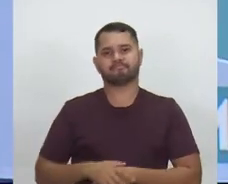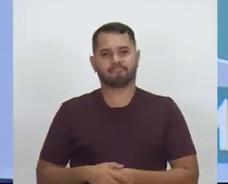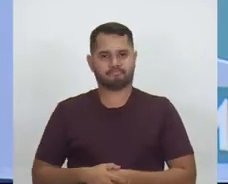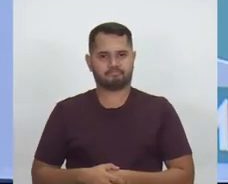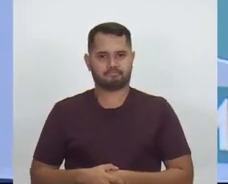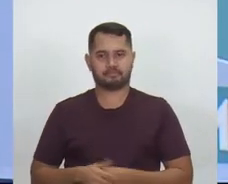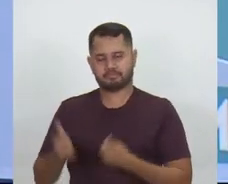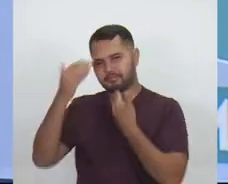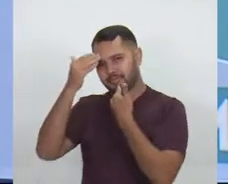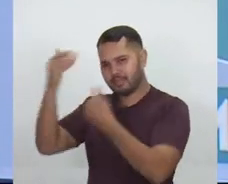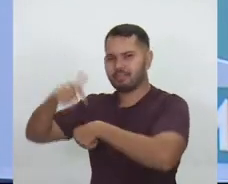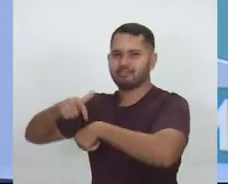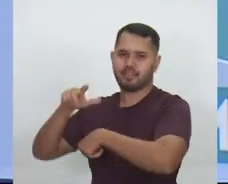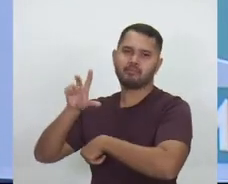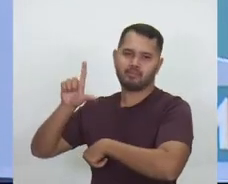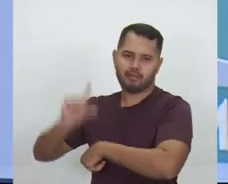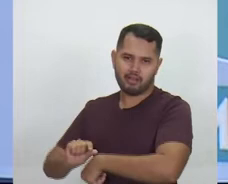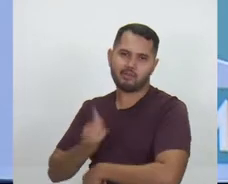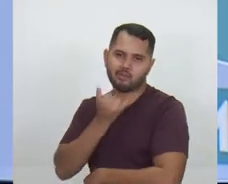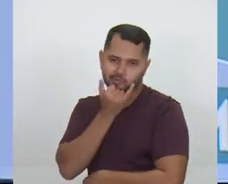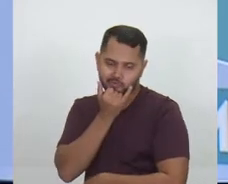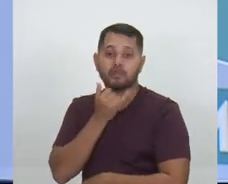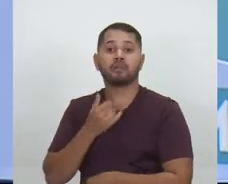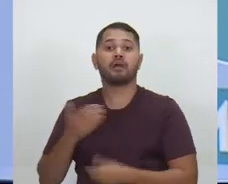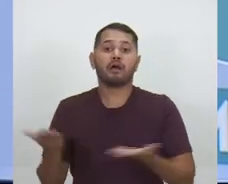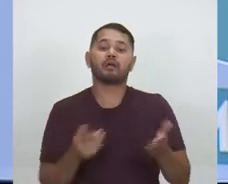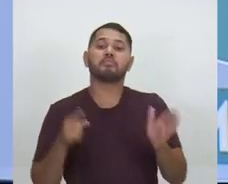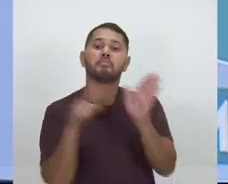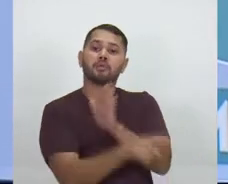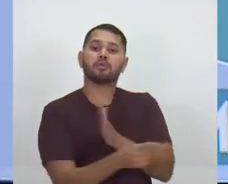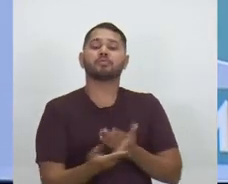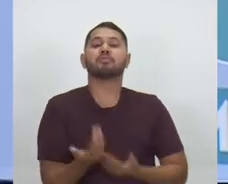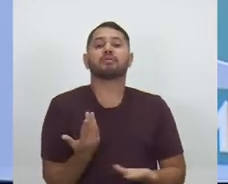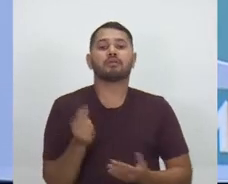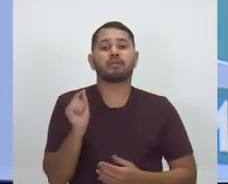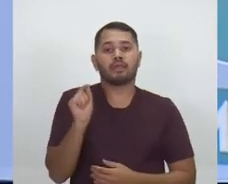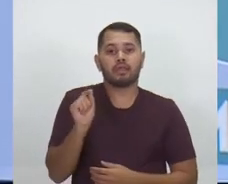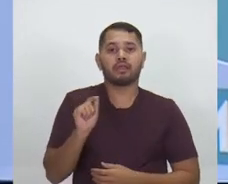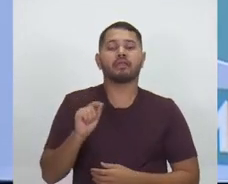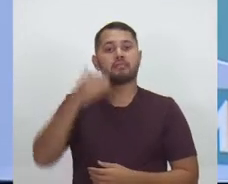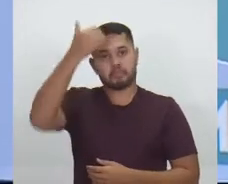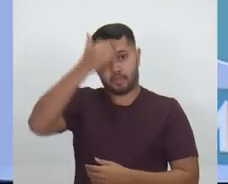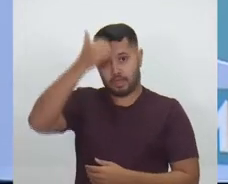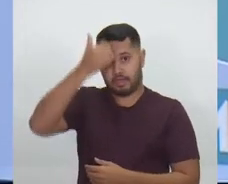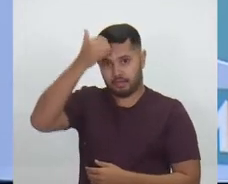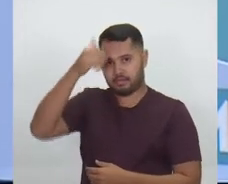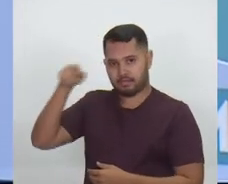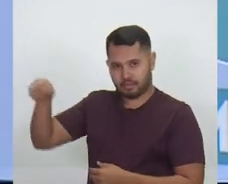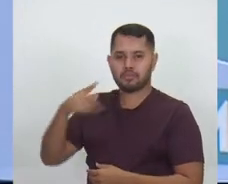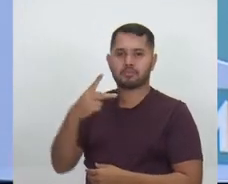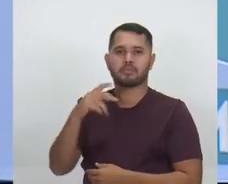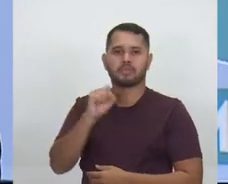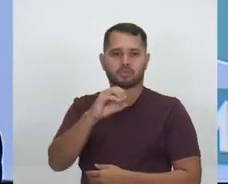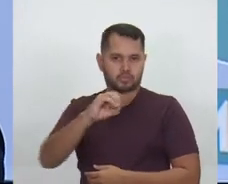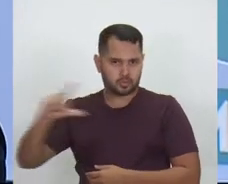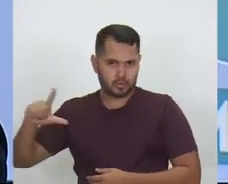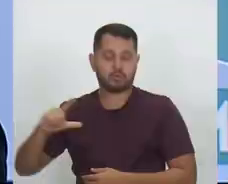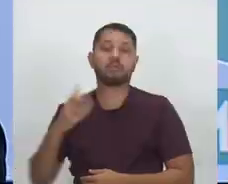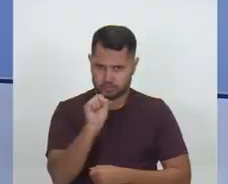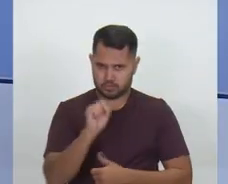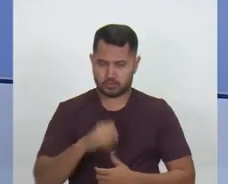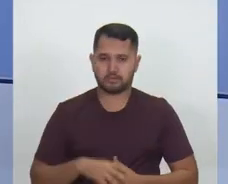obrigado candidata seu tempo acabou e quem faz a próxima pergunta agora é o candidato o berg do gt o candidato do pessoal o senhor tem 30